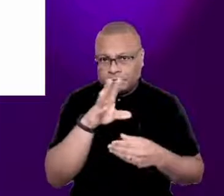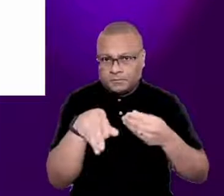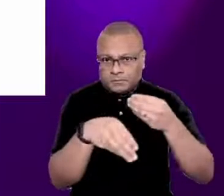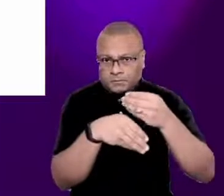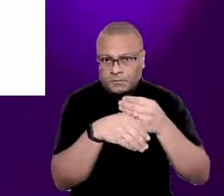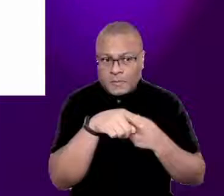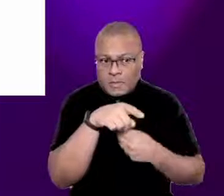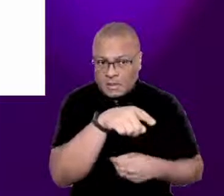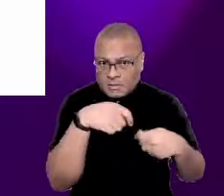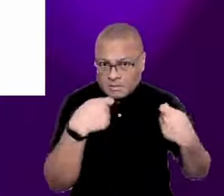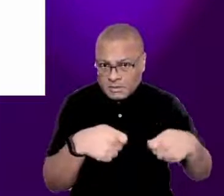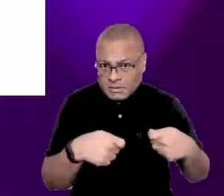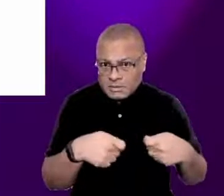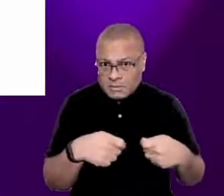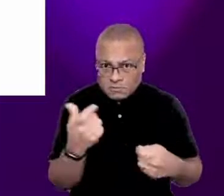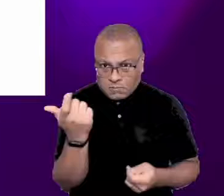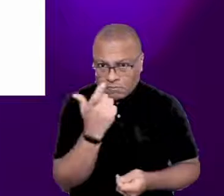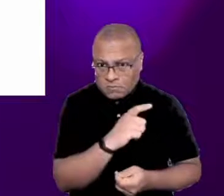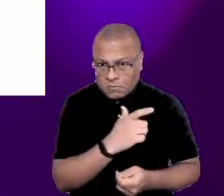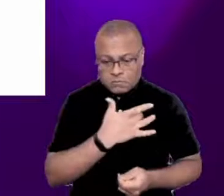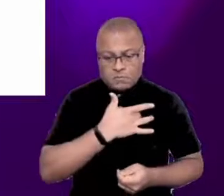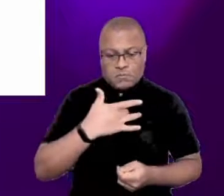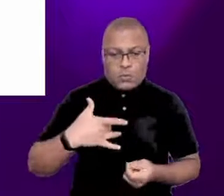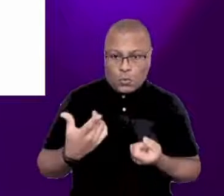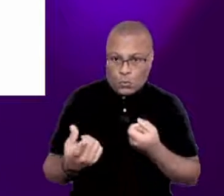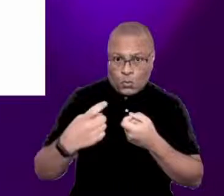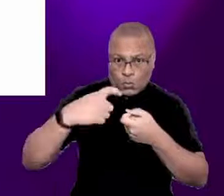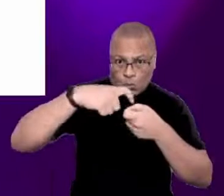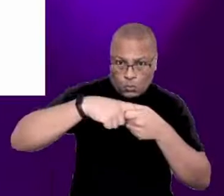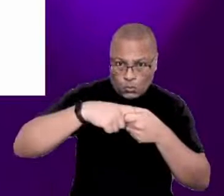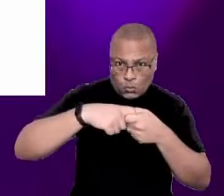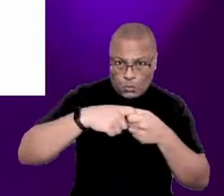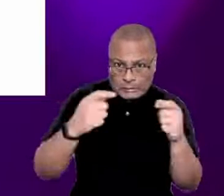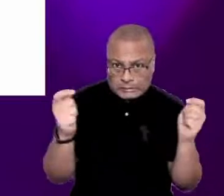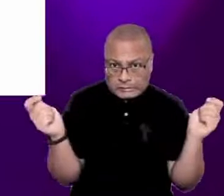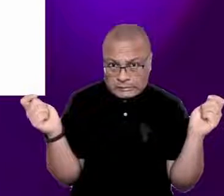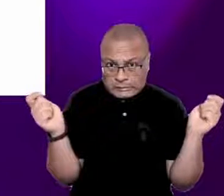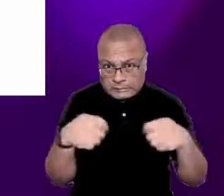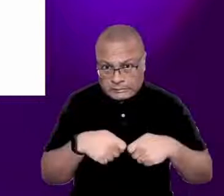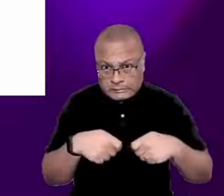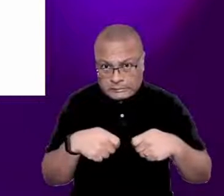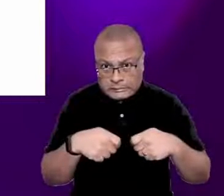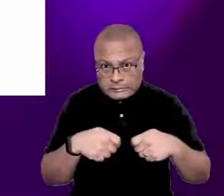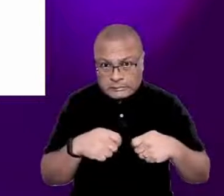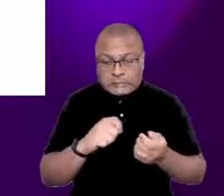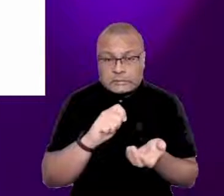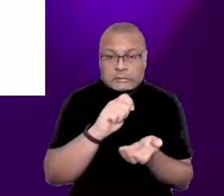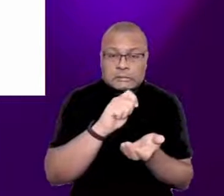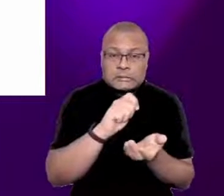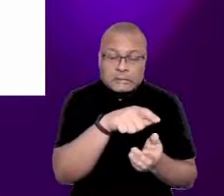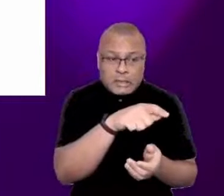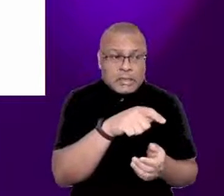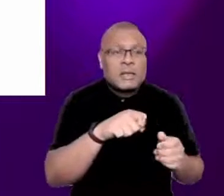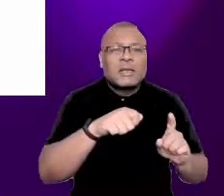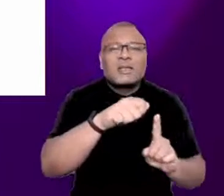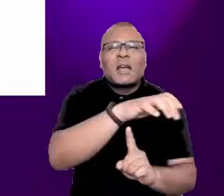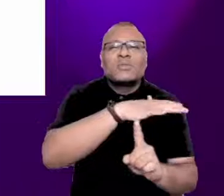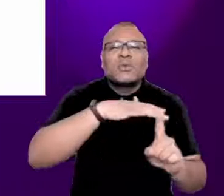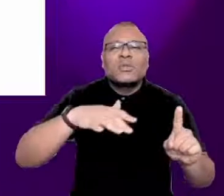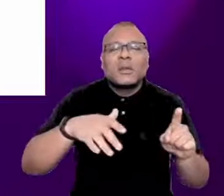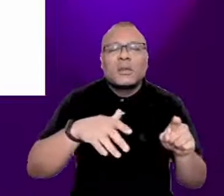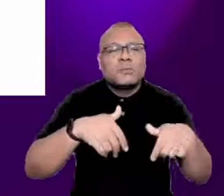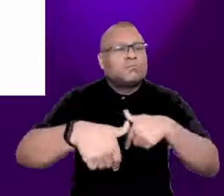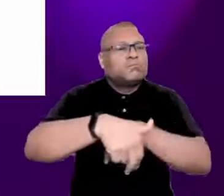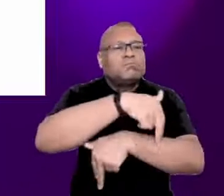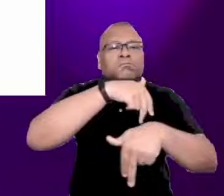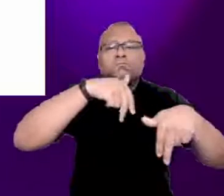paciente precisa, se ele recuperou essa saúde, se ele tem condição de ser ativo socialmente, se ele